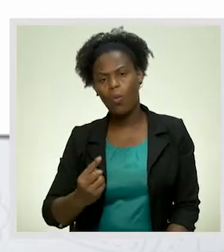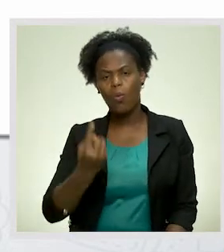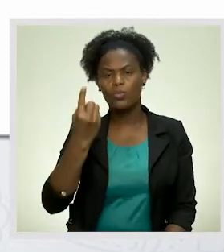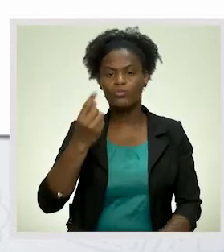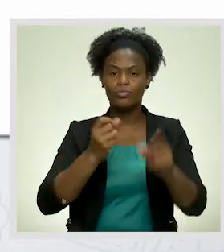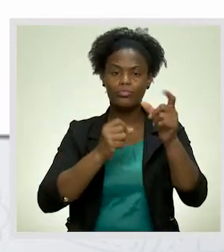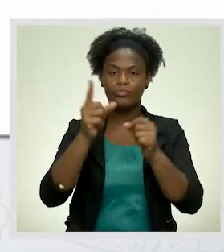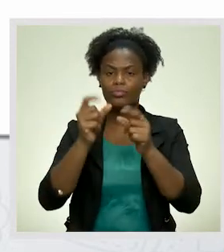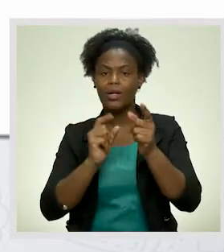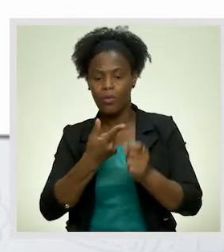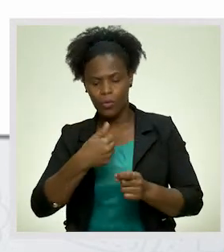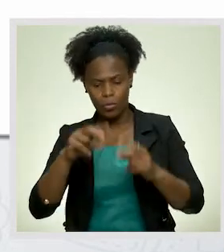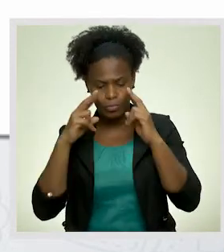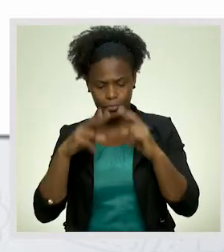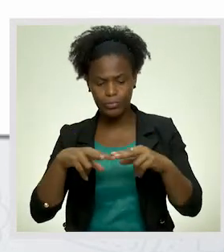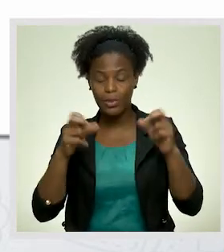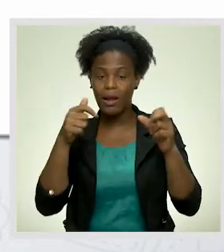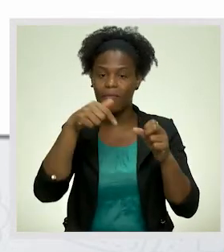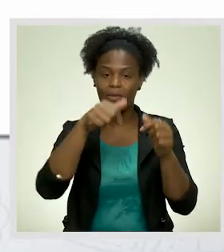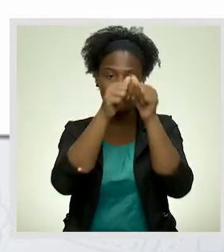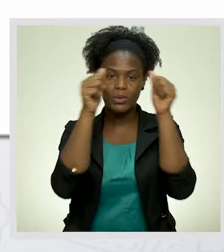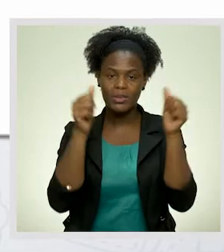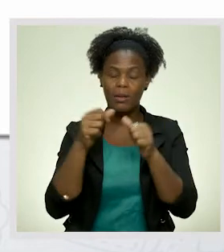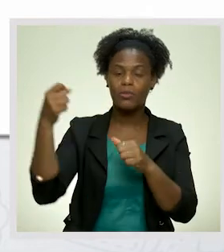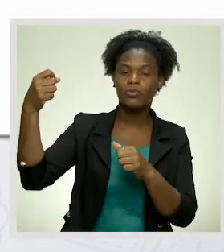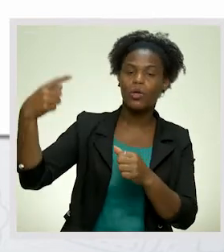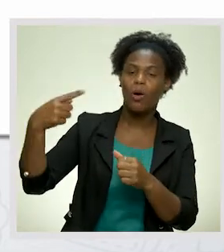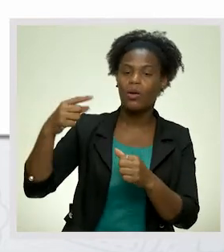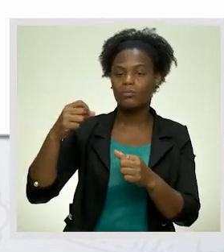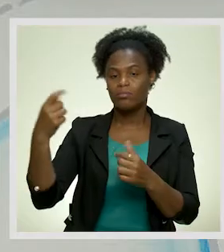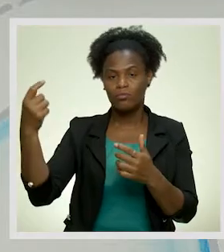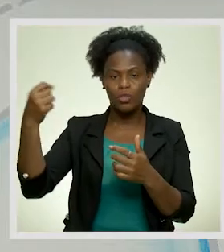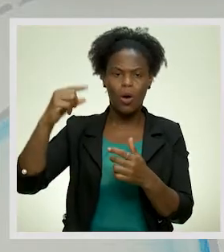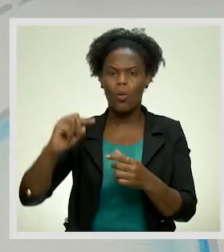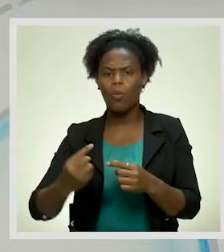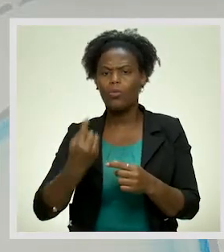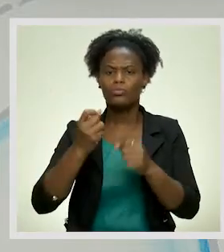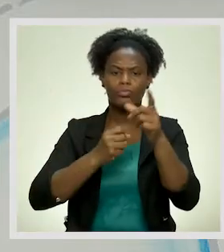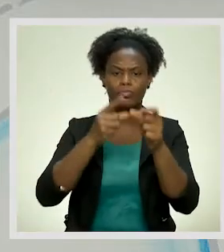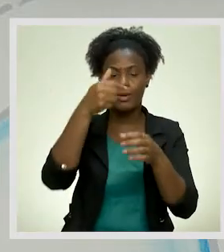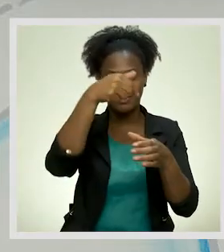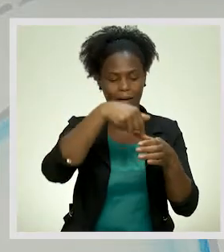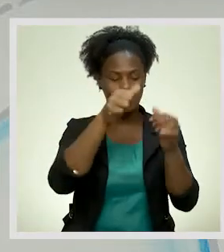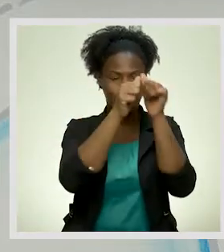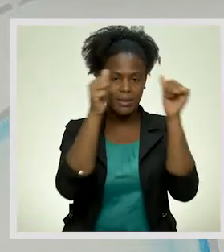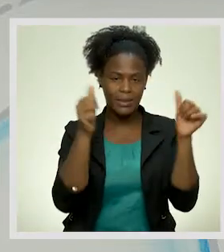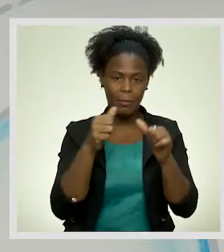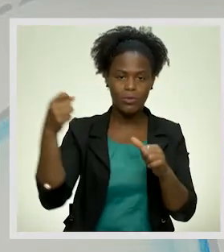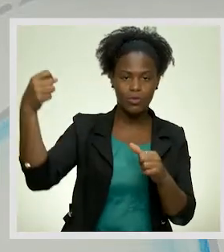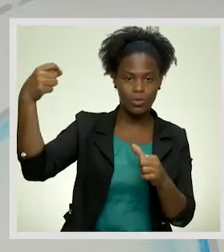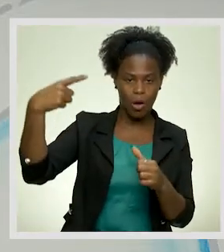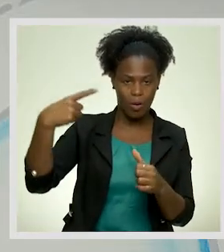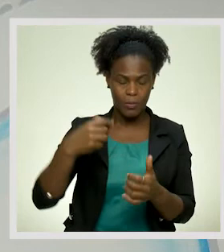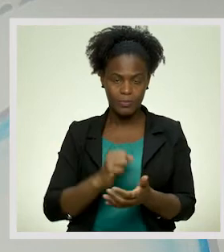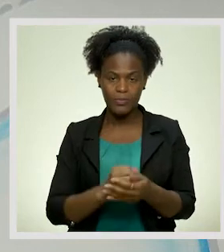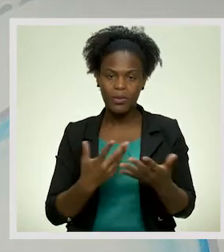estrela que nós encontramos no sistema solar. É a única estrela que faz parte do sistema solar. Agora,